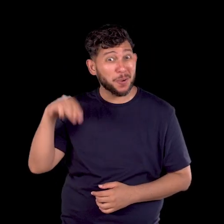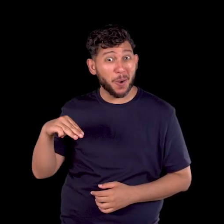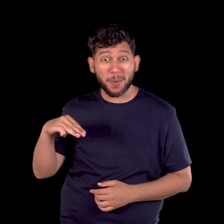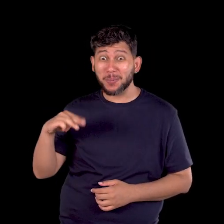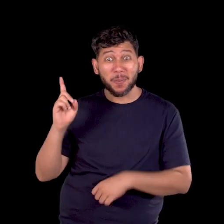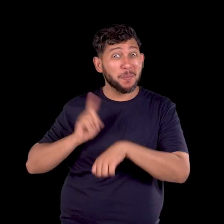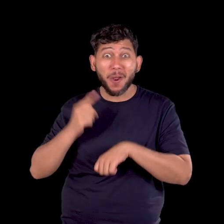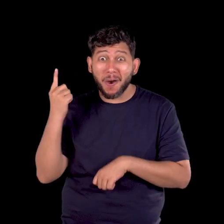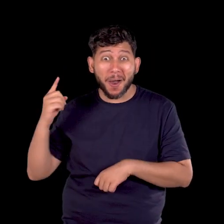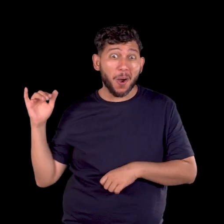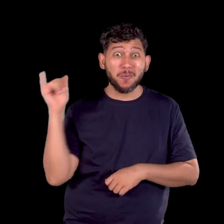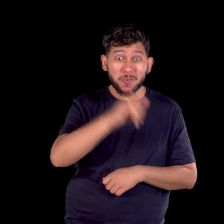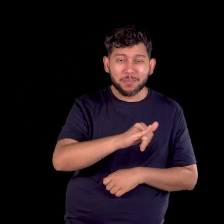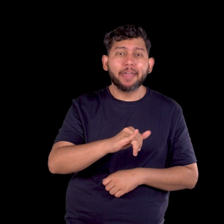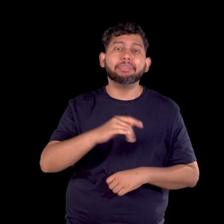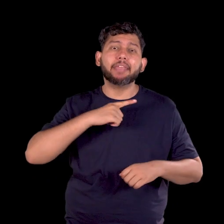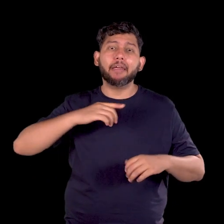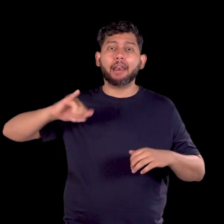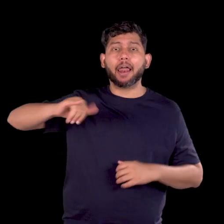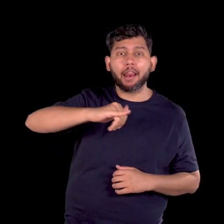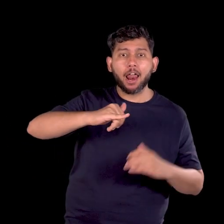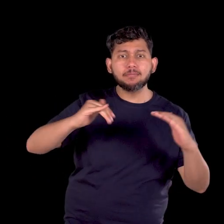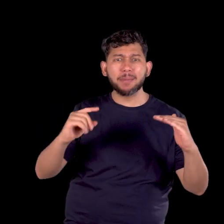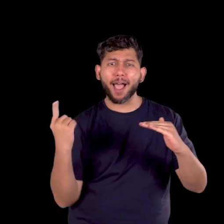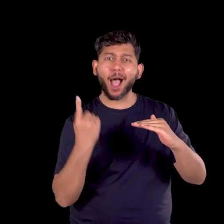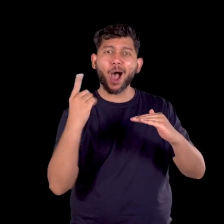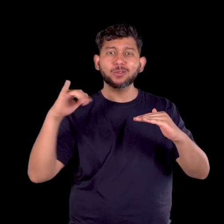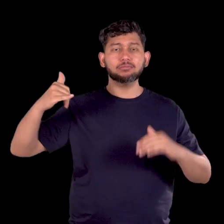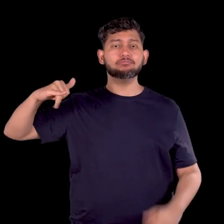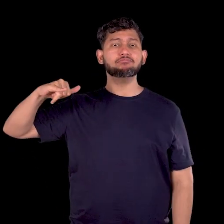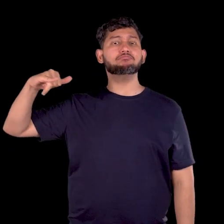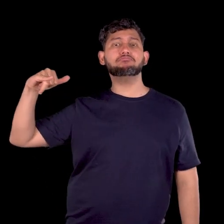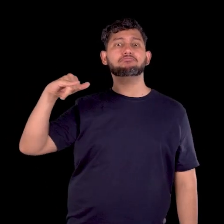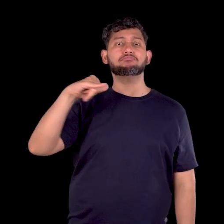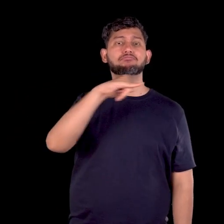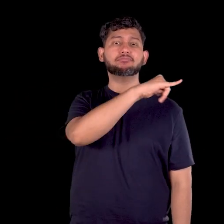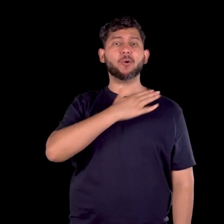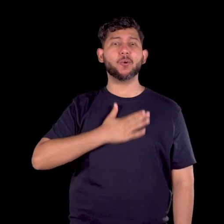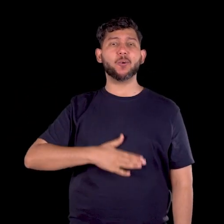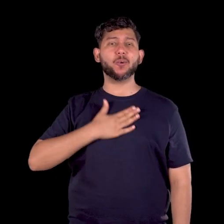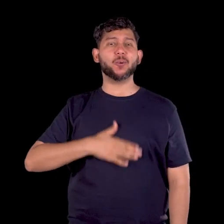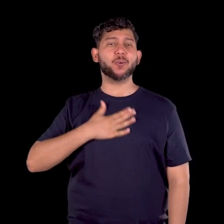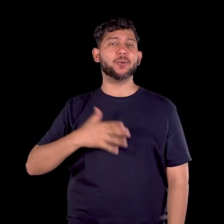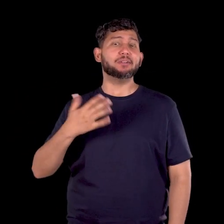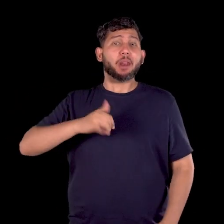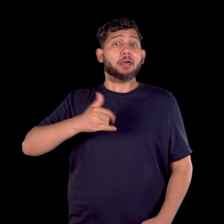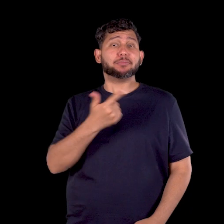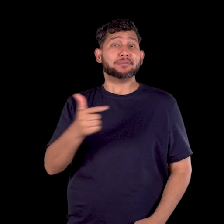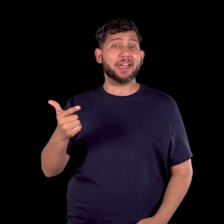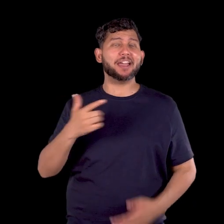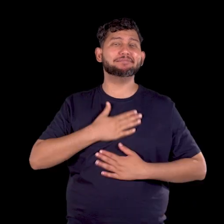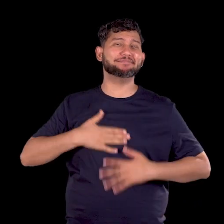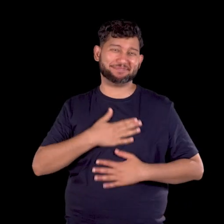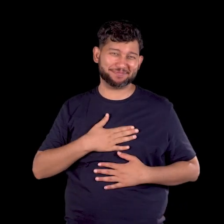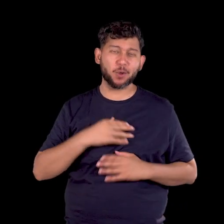ainda superou a altitude da zona de turbulência, o que garantiu maior conforto aos passageiros. Em todo o mundo e no Brasil,